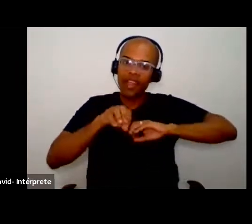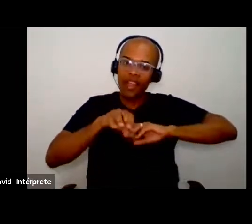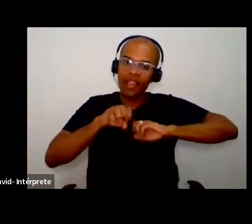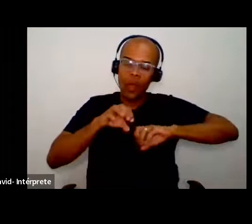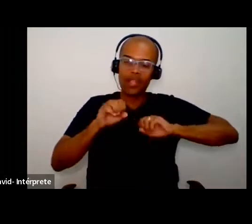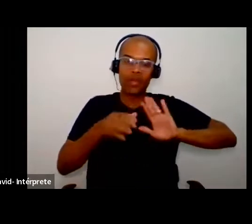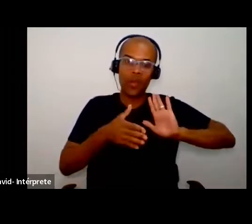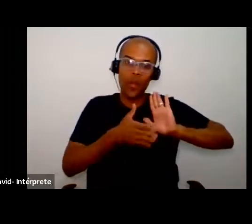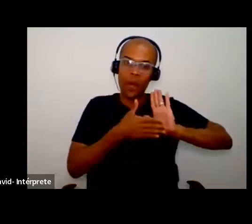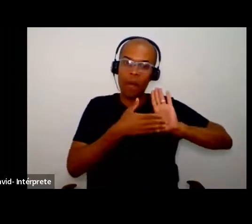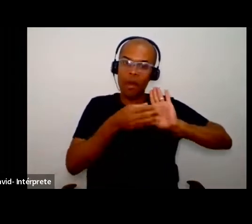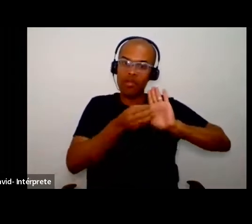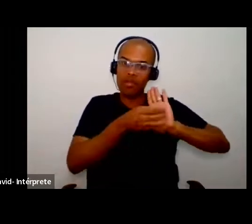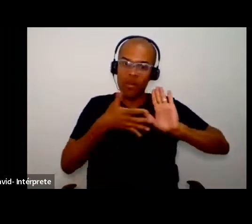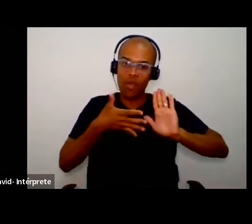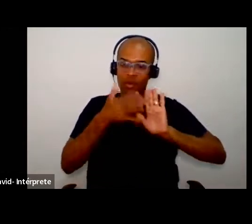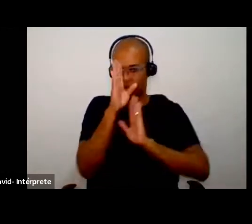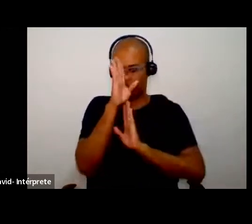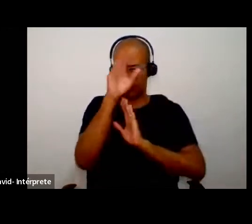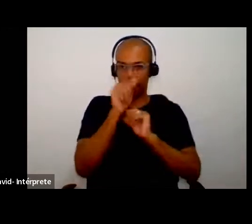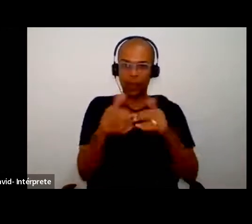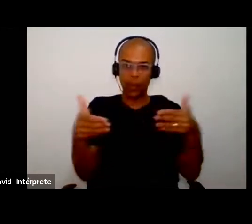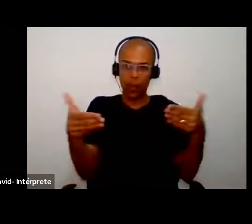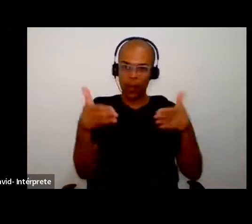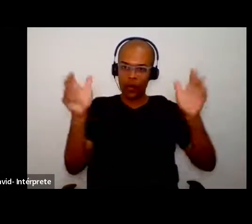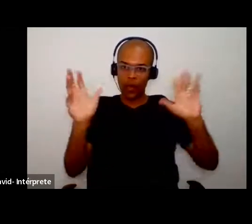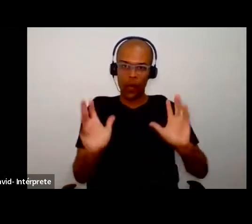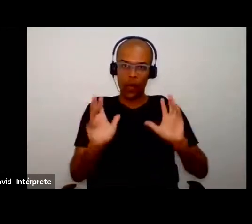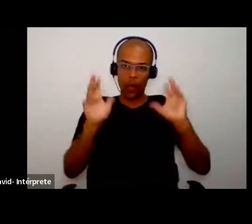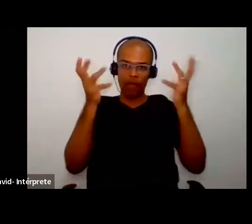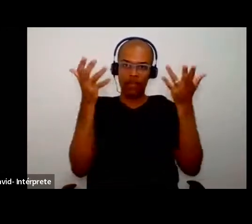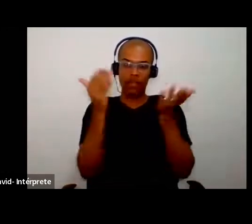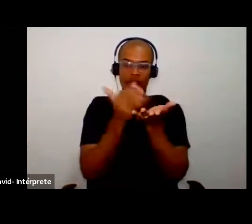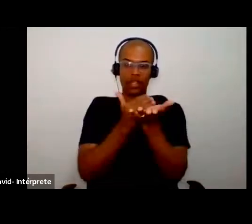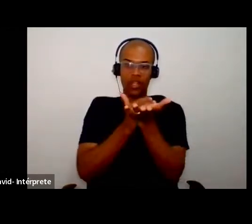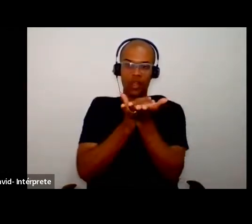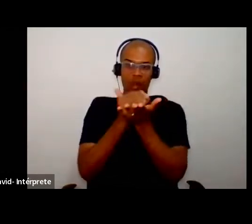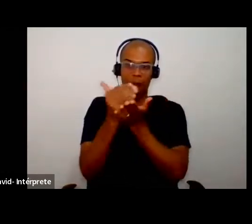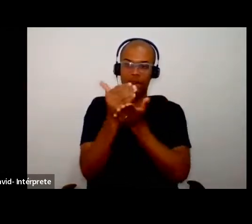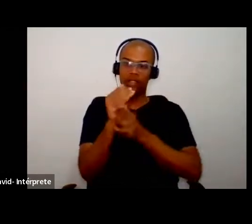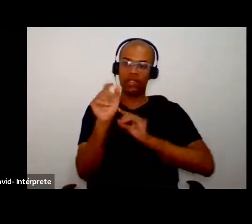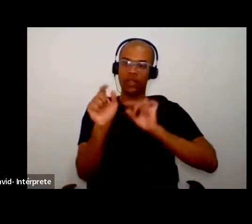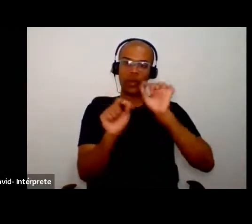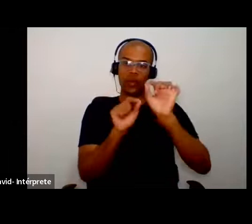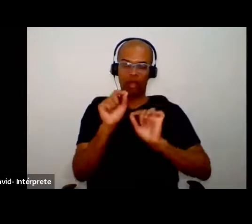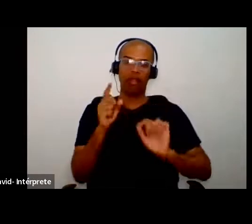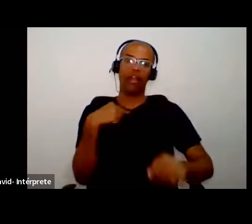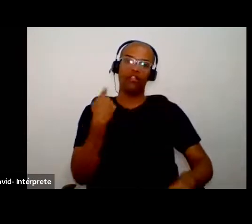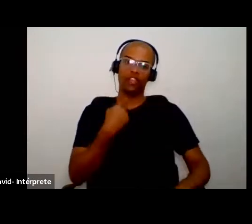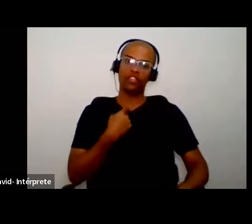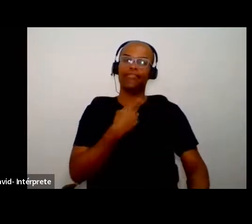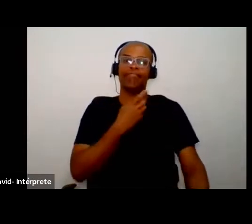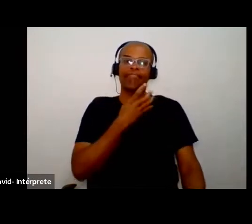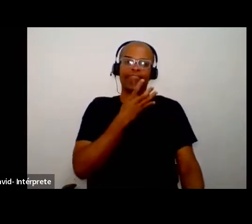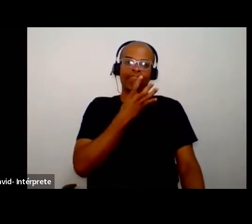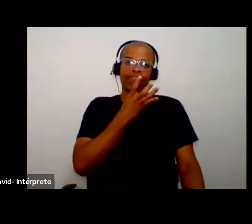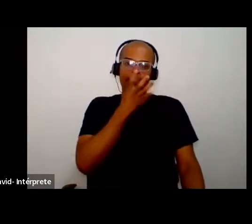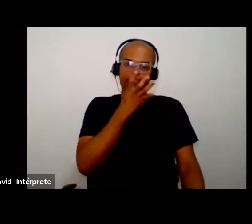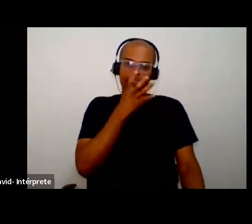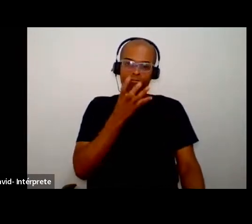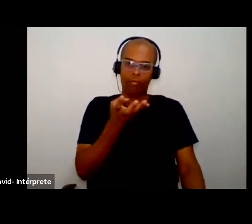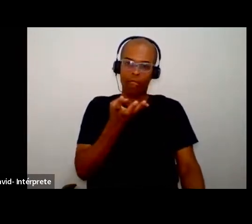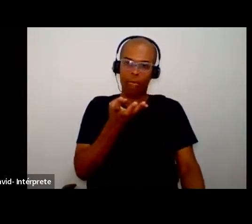propostas curriculares. Este é um evento, então, que nasce desta indignação. E como eu falei já